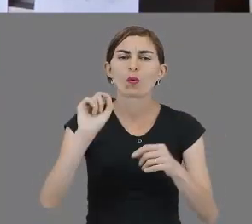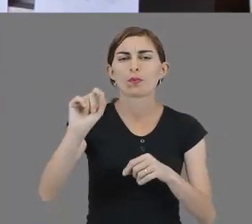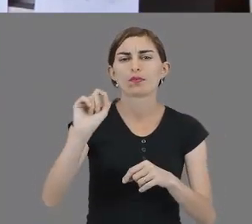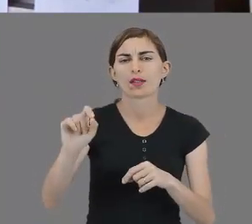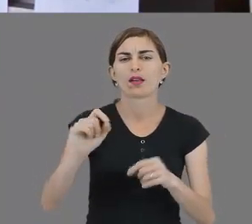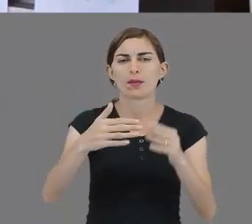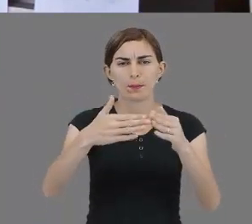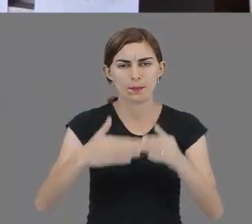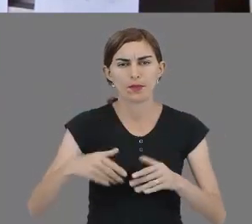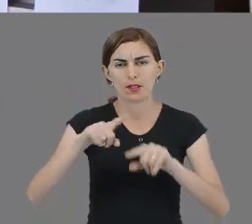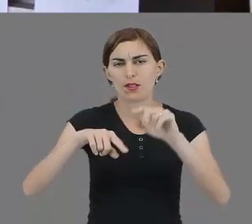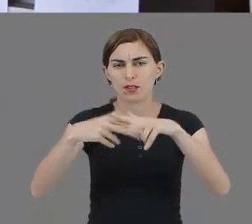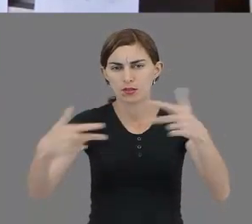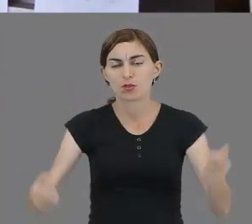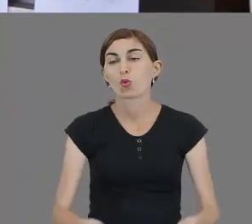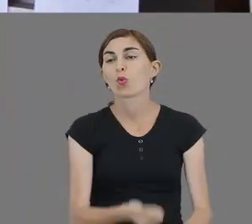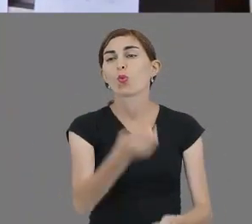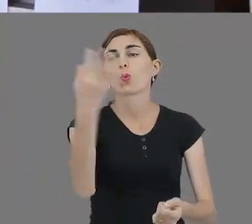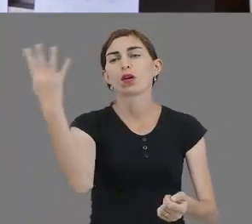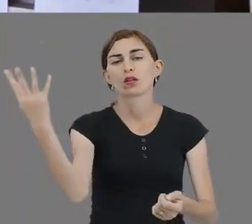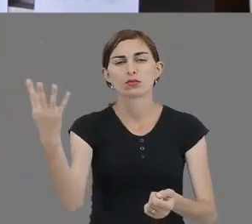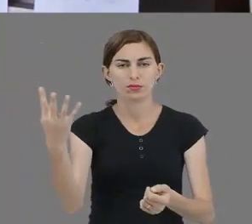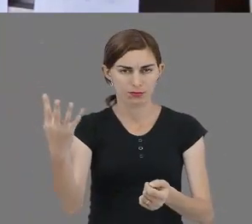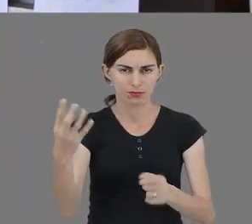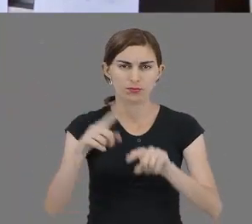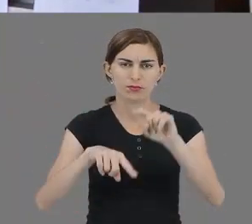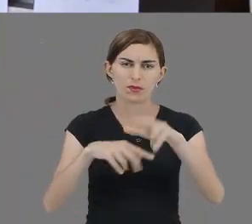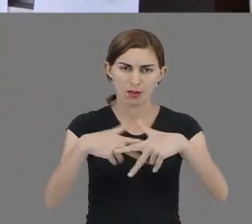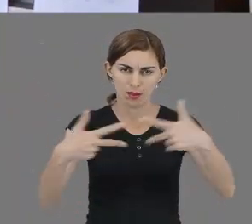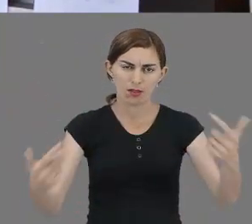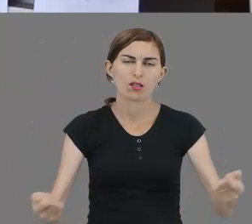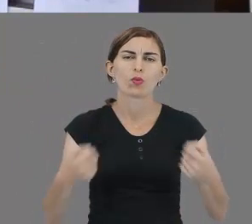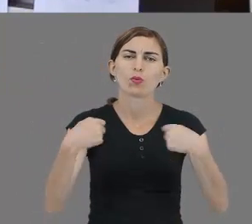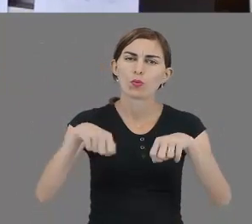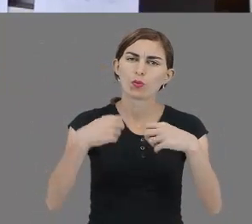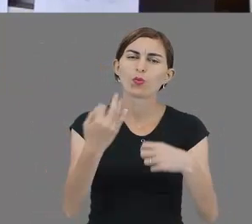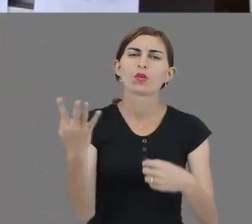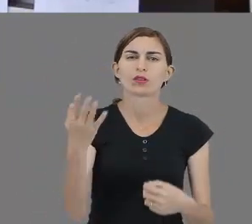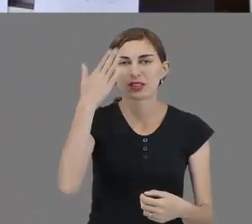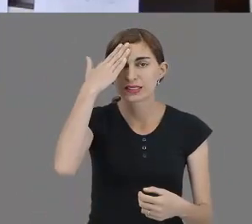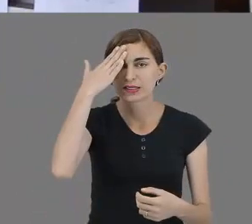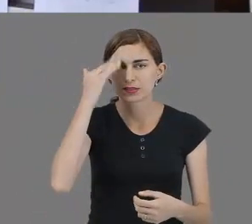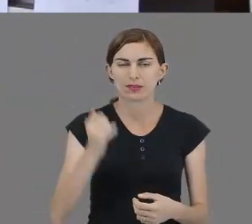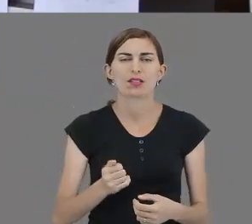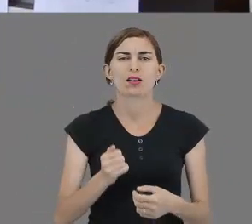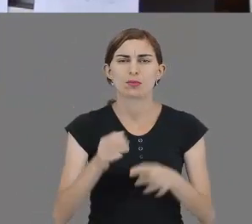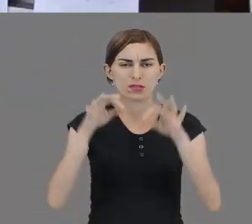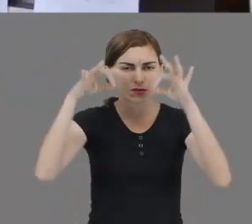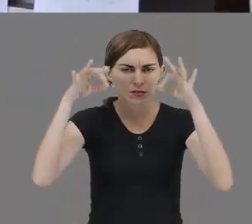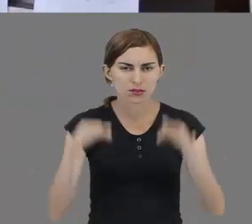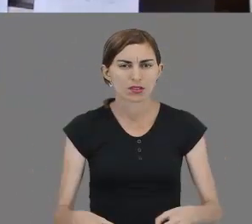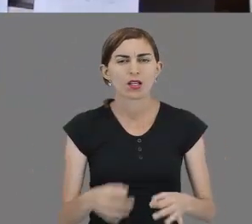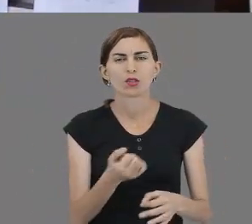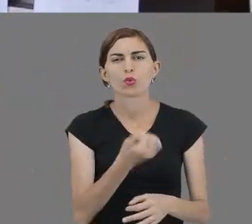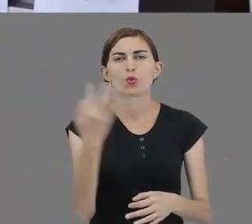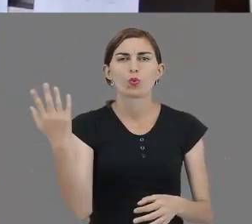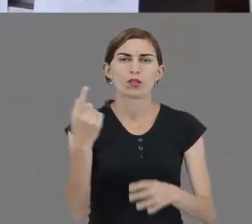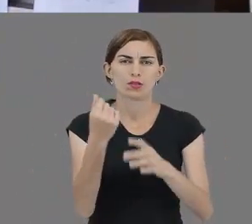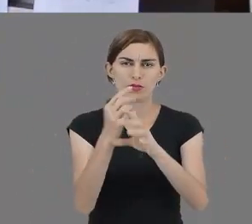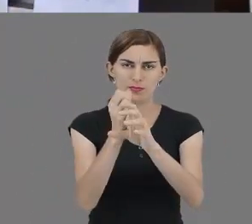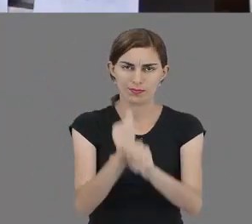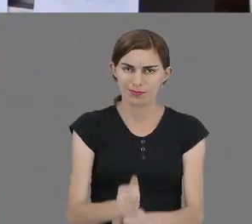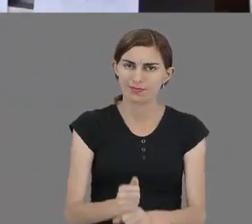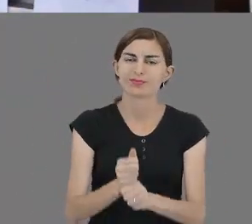está requerendo e a quantidade. É um controle a mais para que você saiba exatamente quanto tem o seu